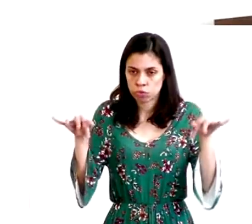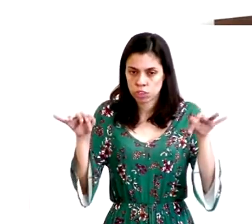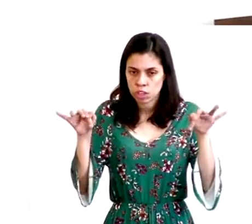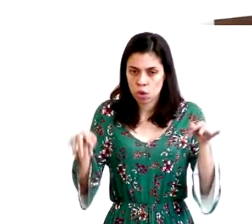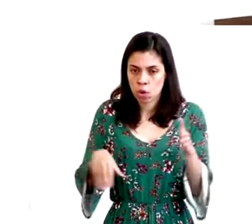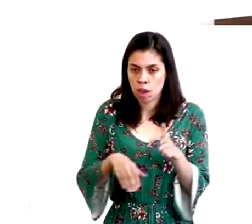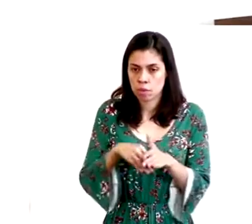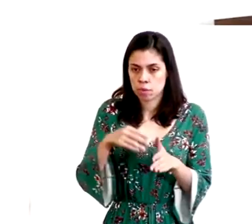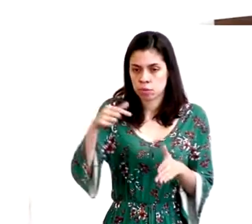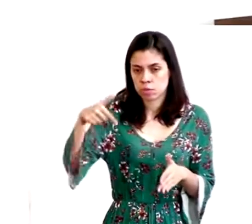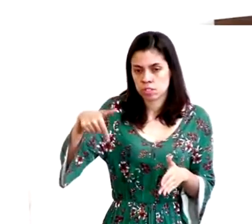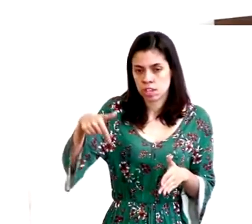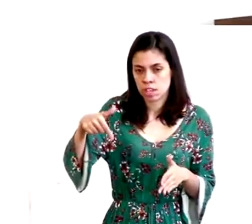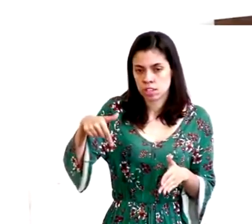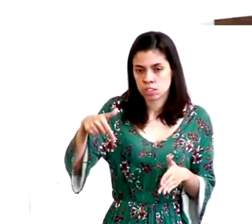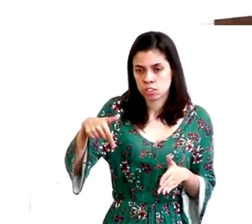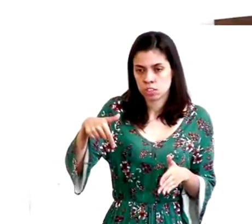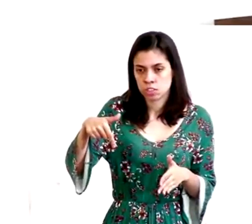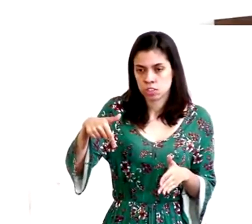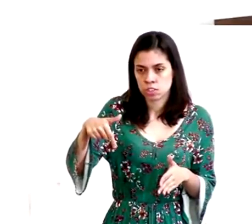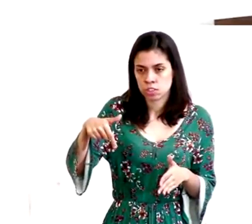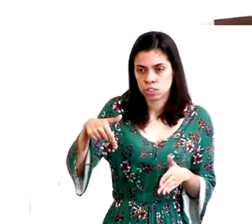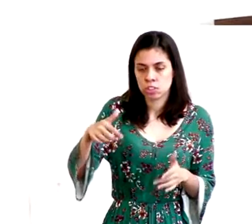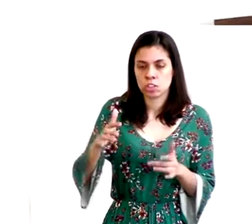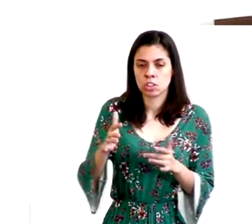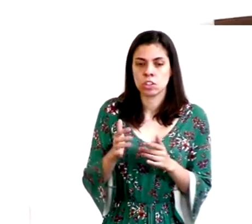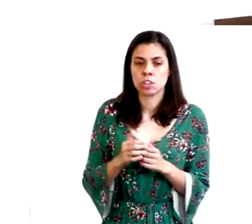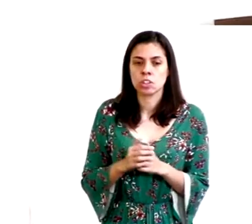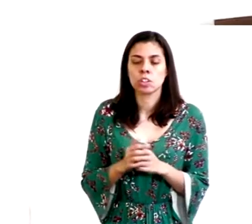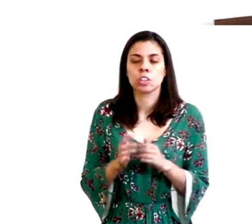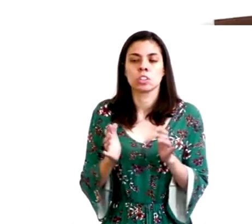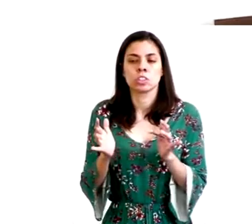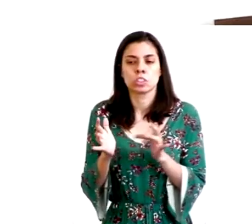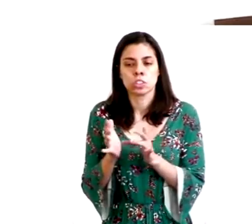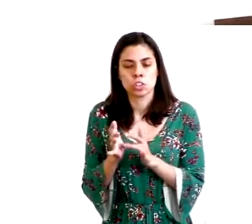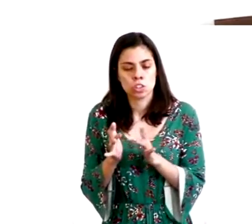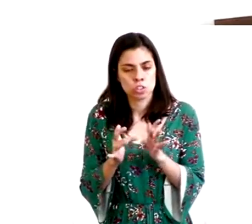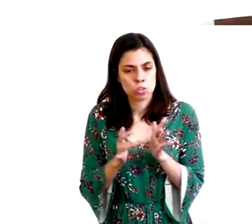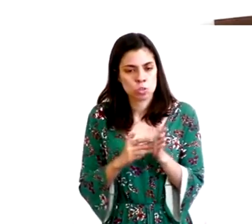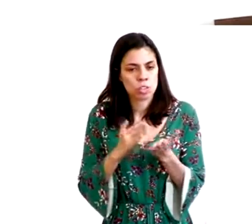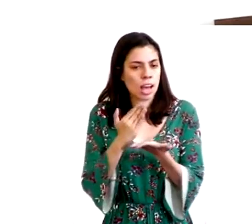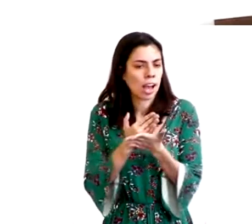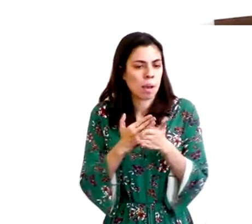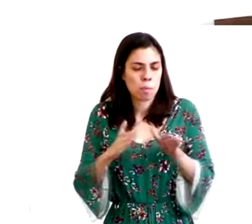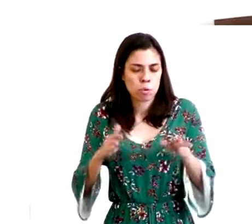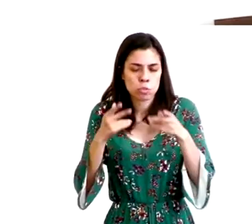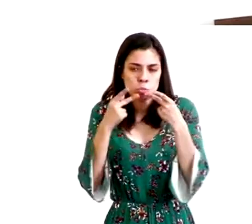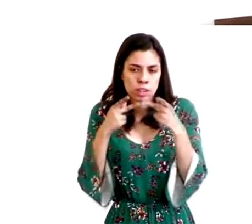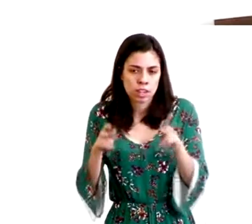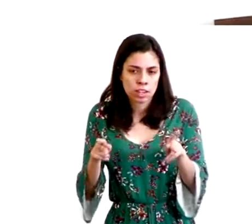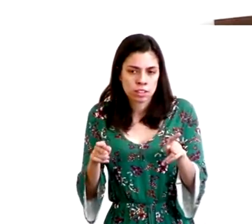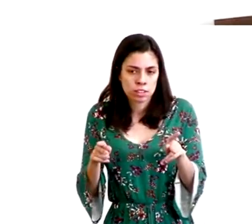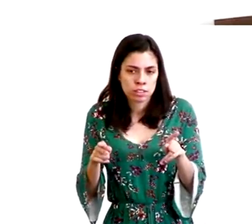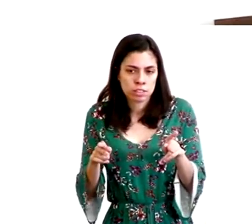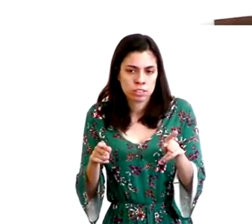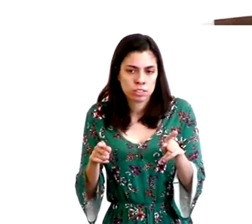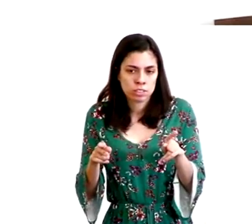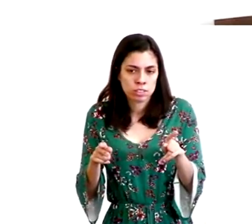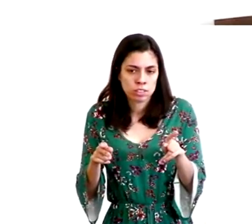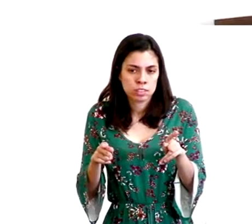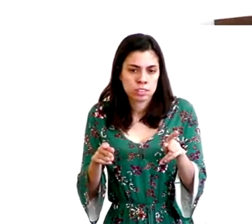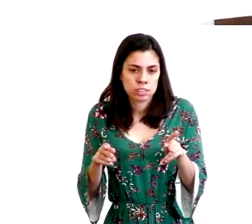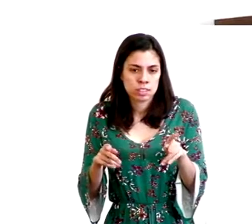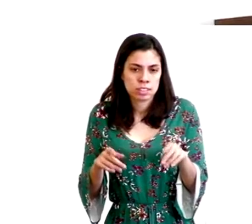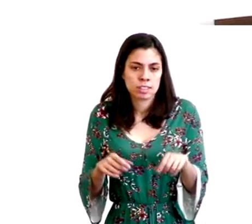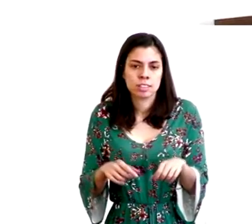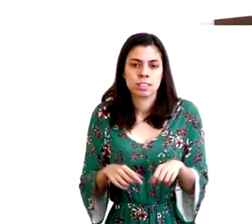quando Jesus acabou de proferir estas palavras. Essa frase